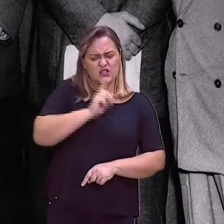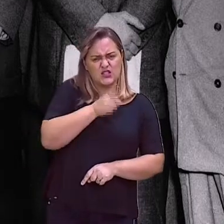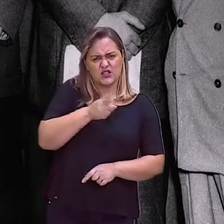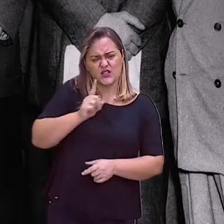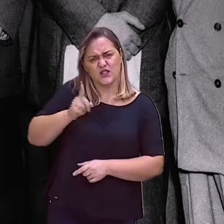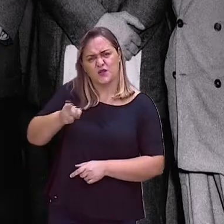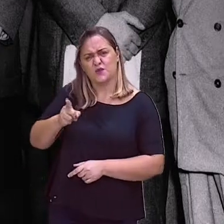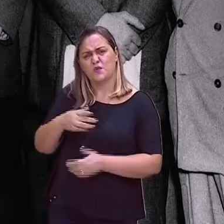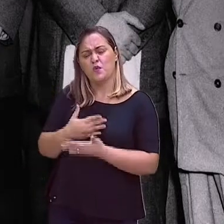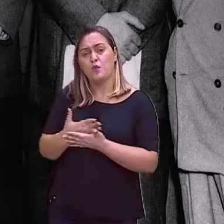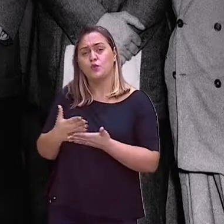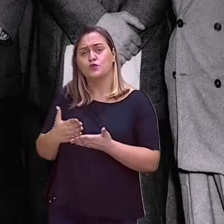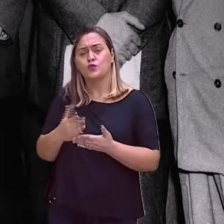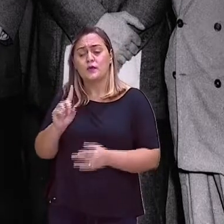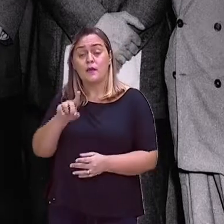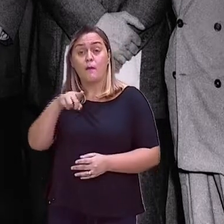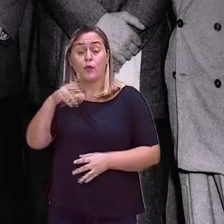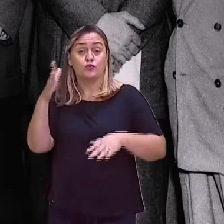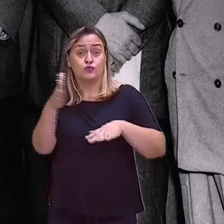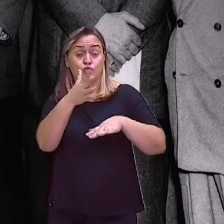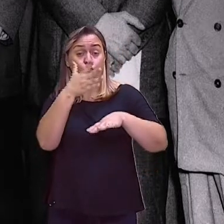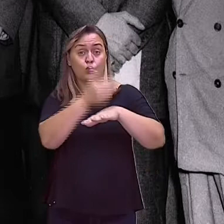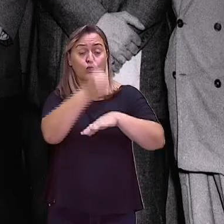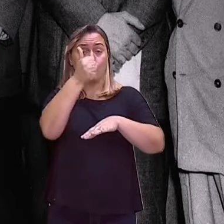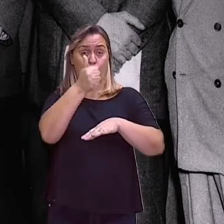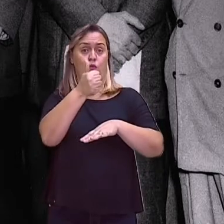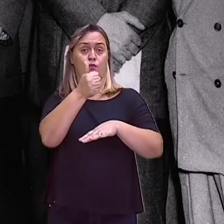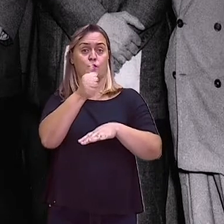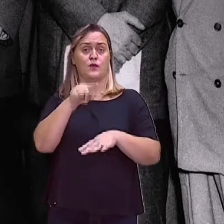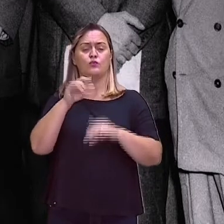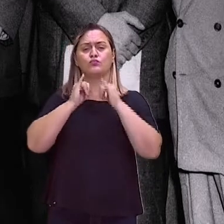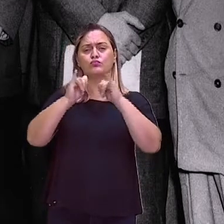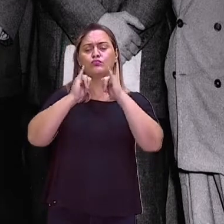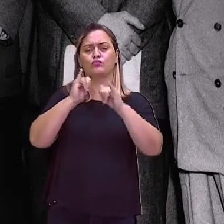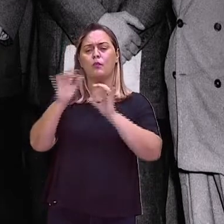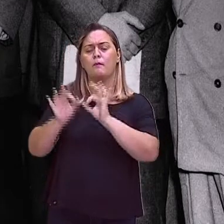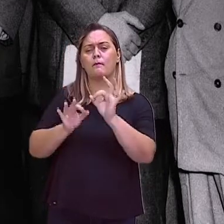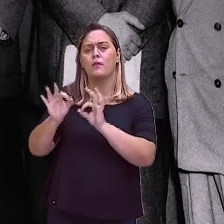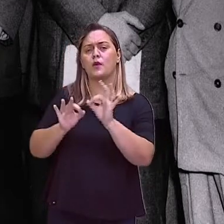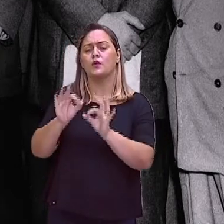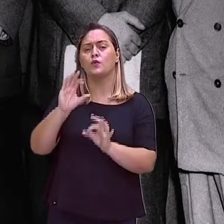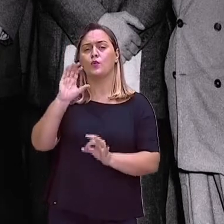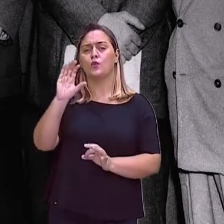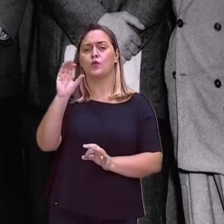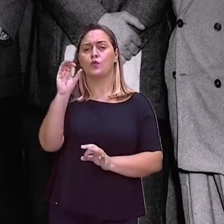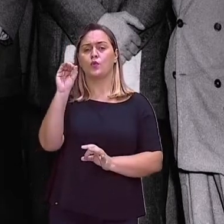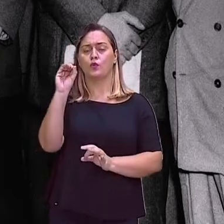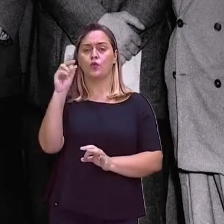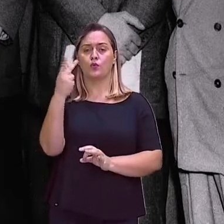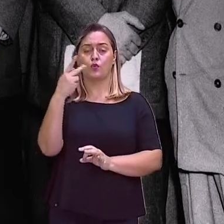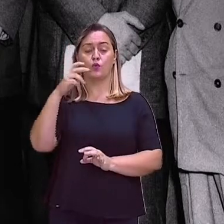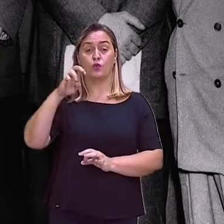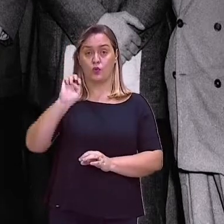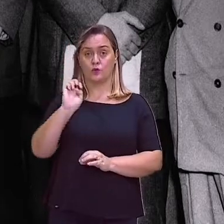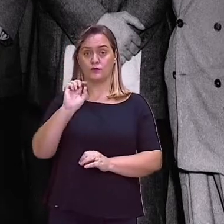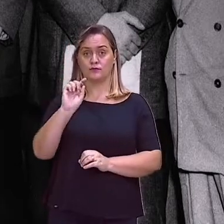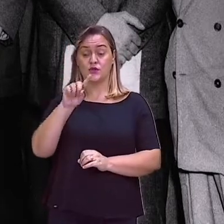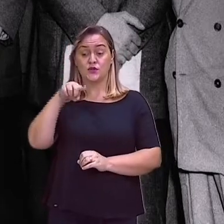um autogolpe que aconteceu com a divulgação do Plano Cohen e só se encerrou quando